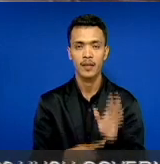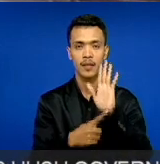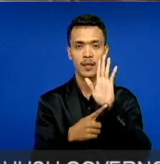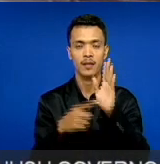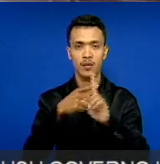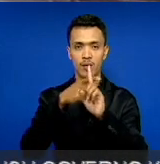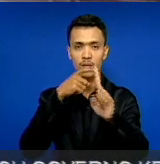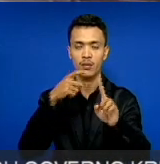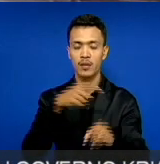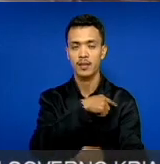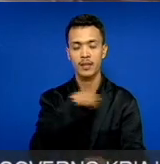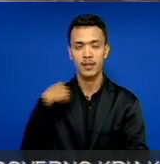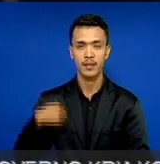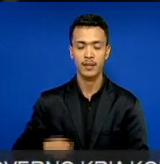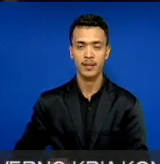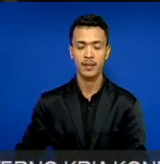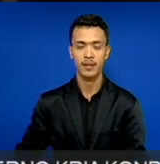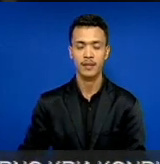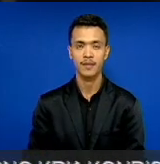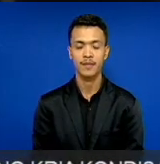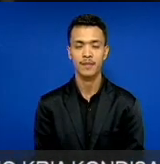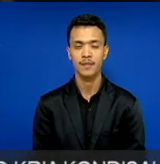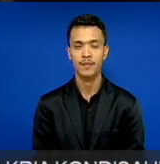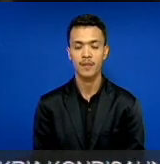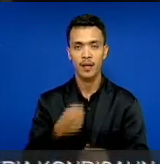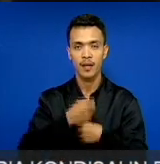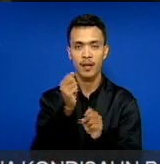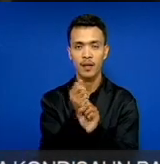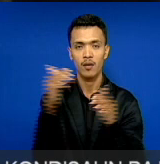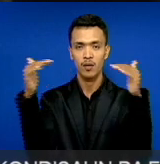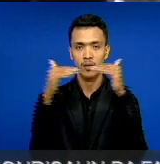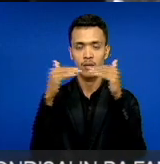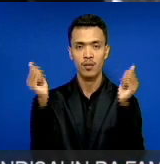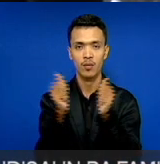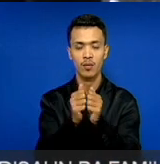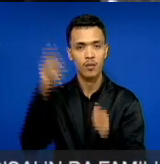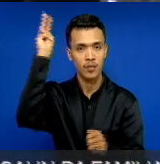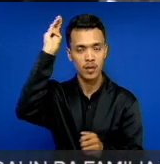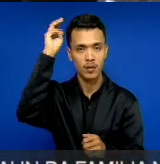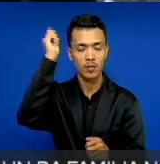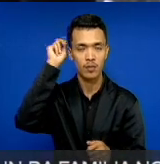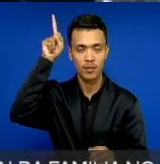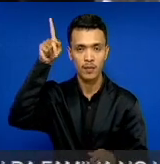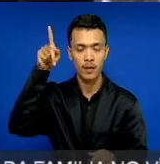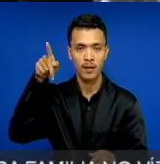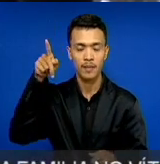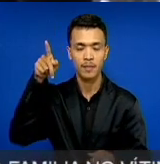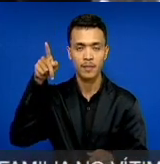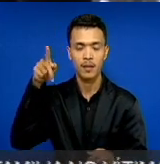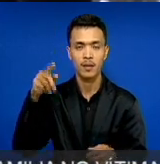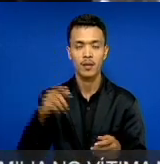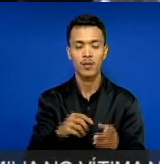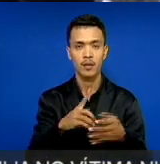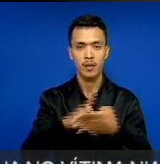Delegação Rússia, província Hunan, República Popular China, ao encontro com o ministro da Agricultura, Pecuária e Pescas na Floresta,